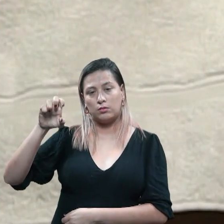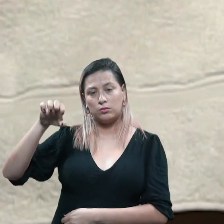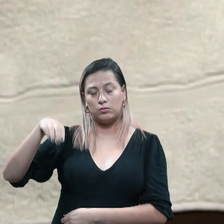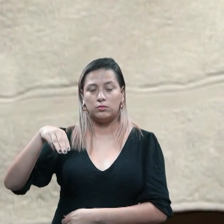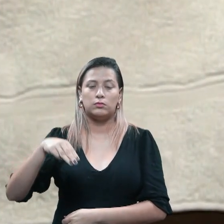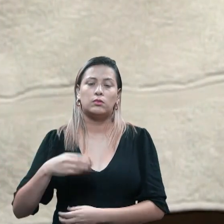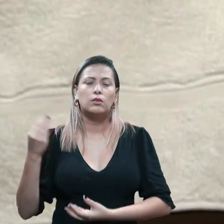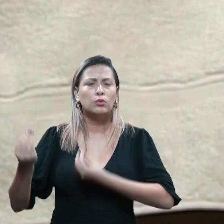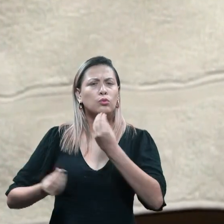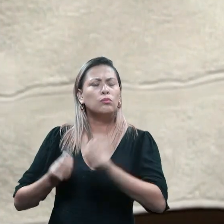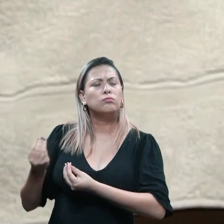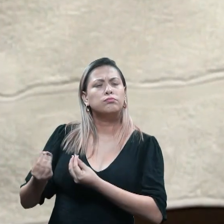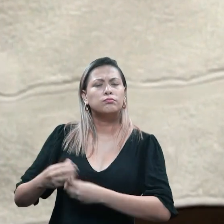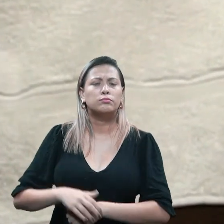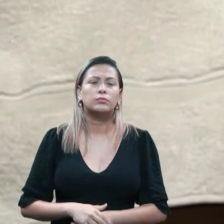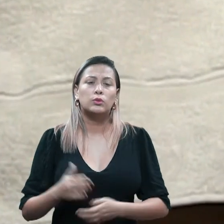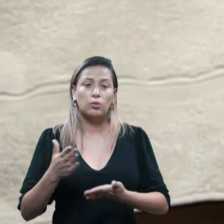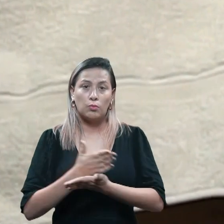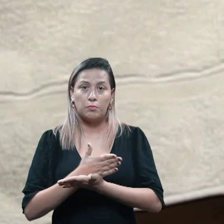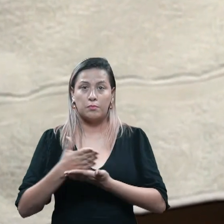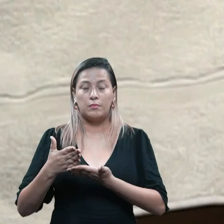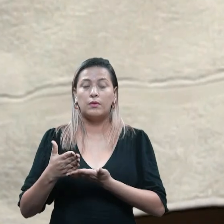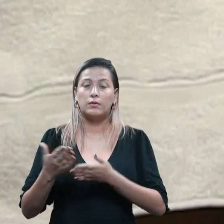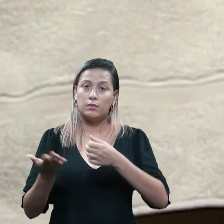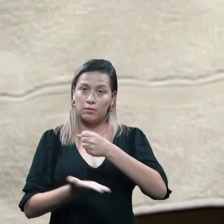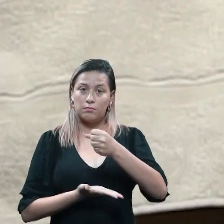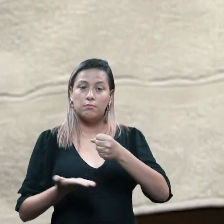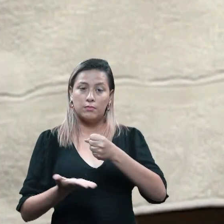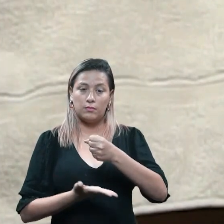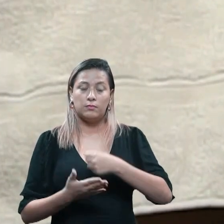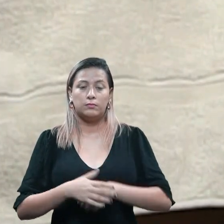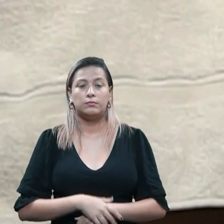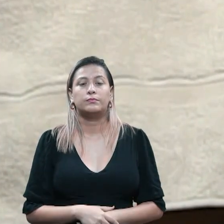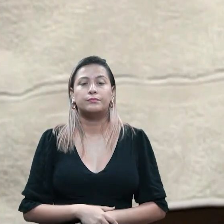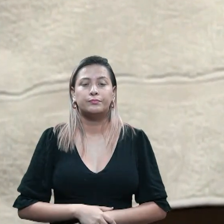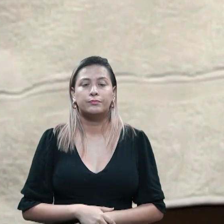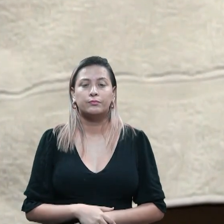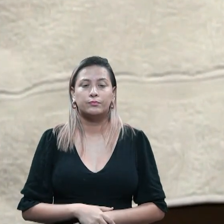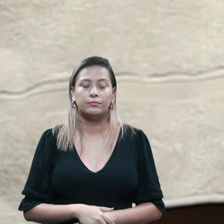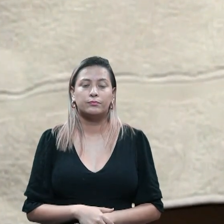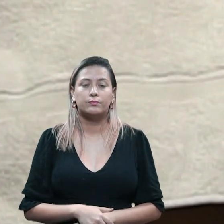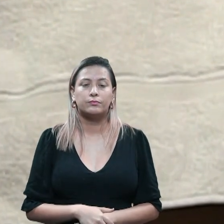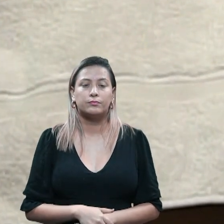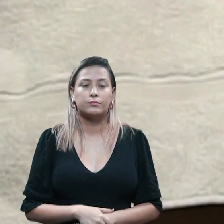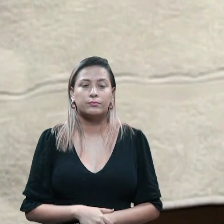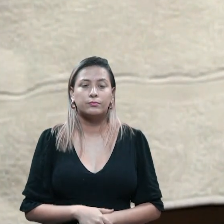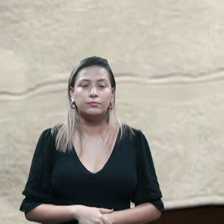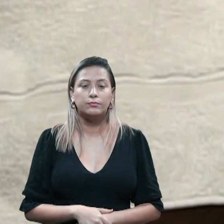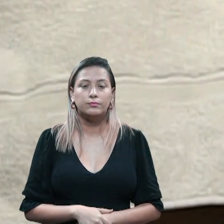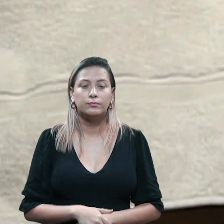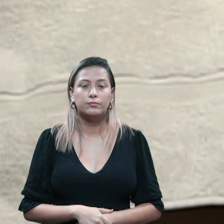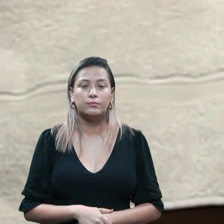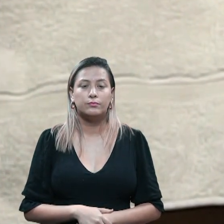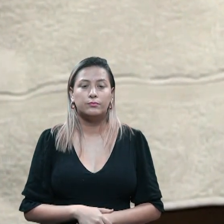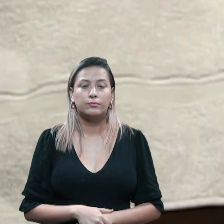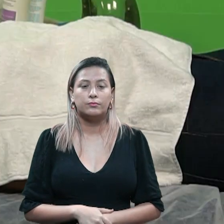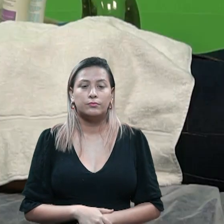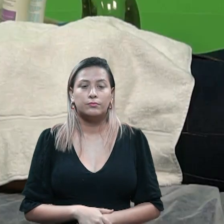A drenagem linfática, ela inicia aqui pela base, certo? Eu vou desobstruir aqui esses